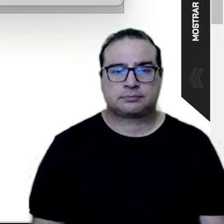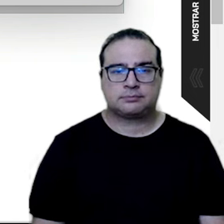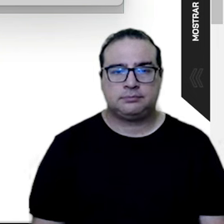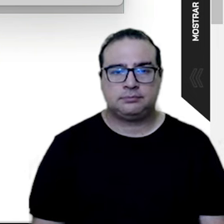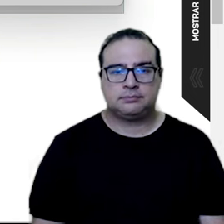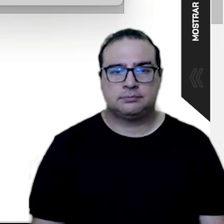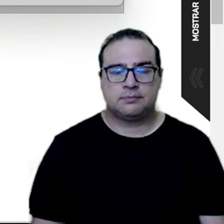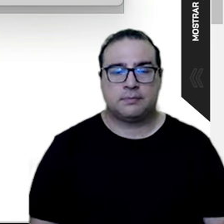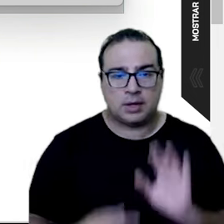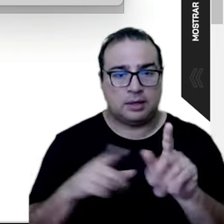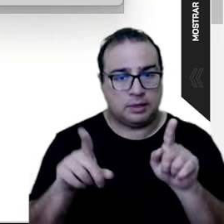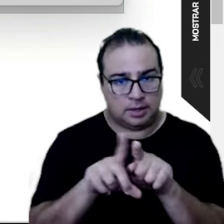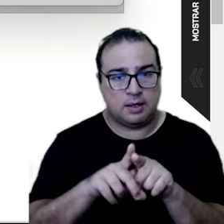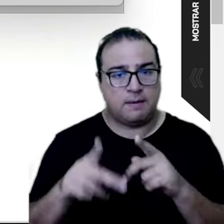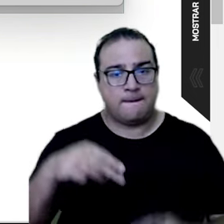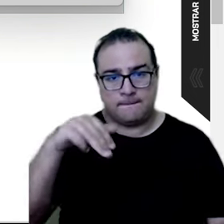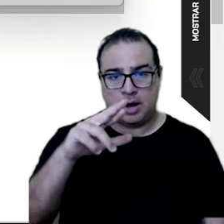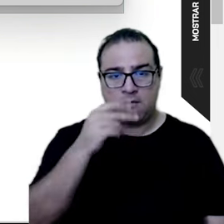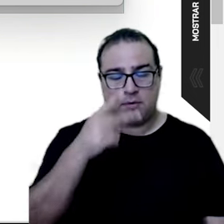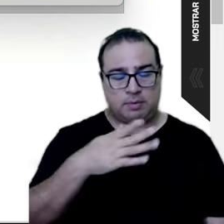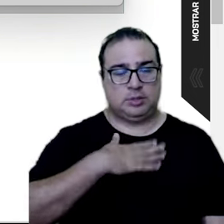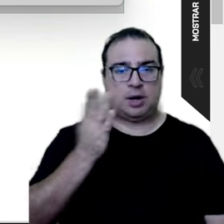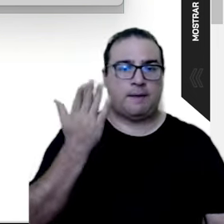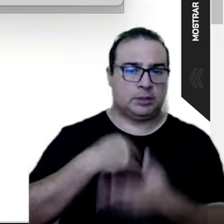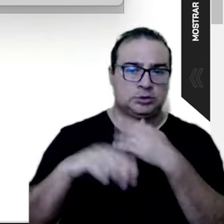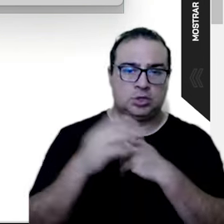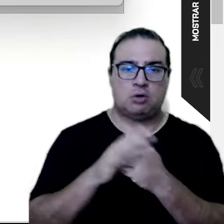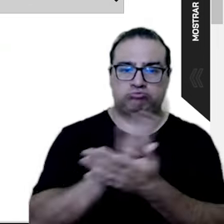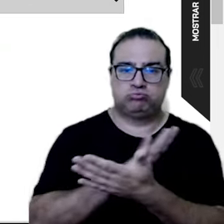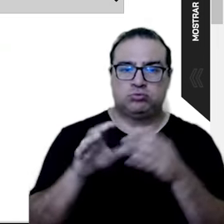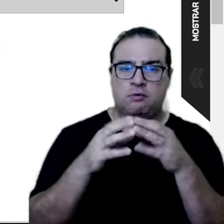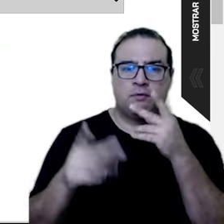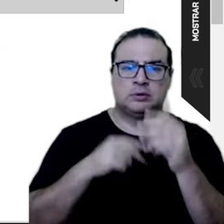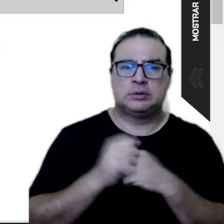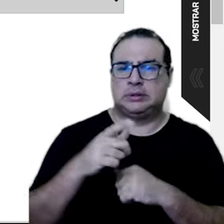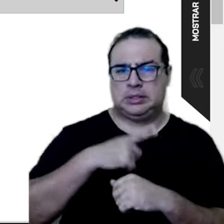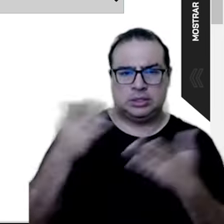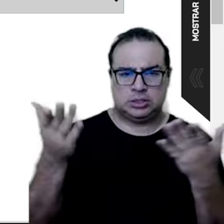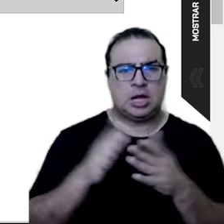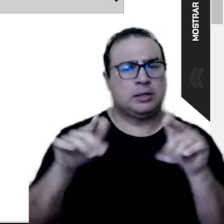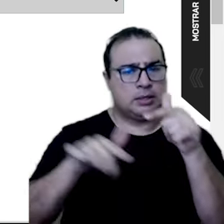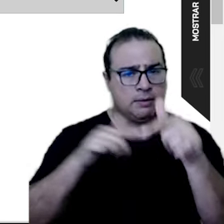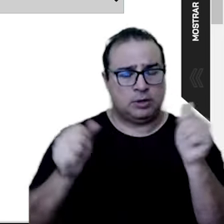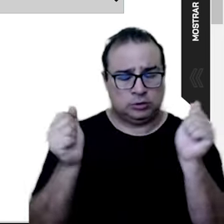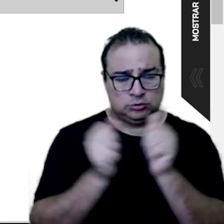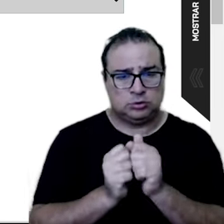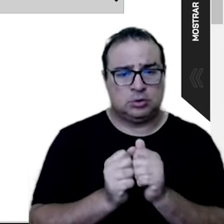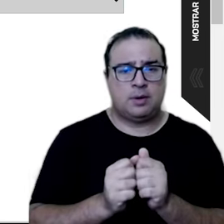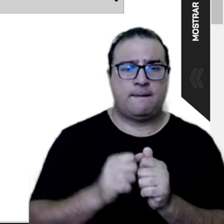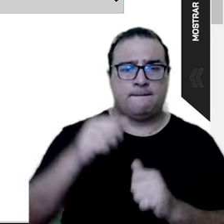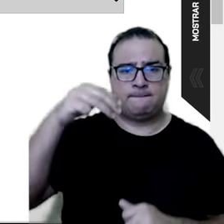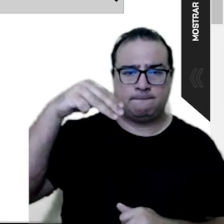né aqui pega o gancho que o Marco trouxe para mim já algumas vezes outros colegas Oscar se a gente trata no serviço essa